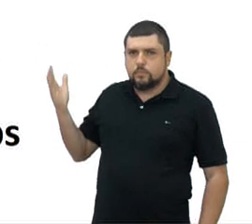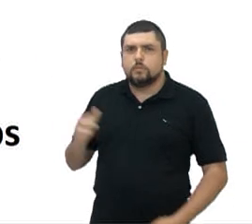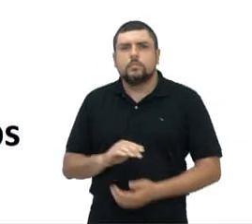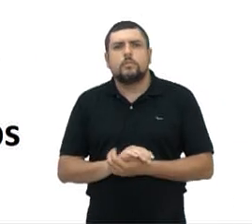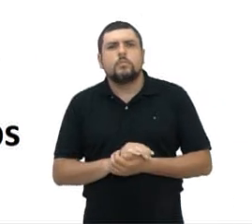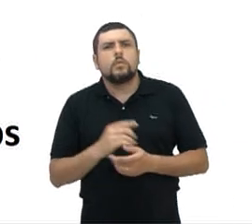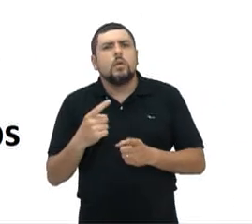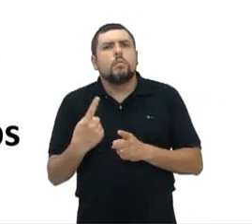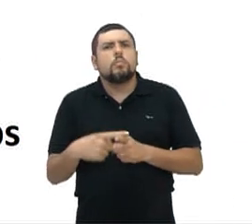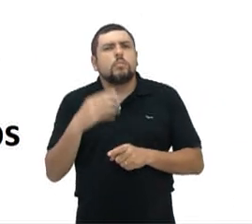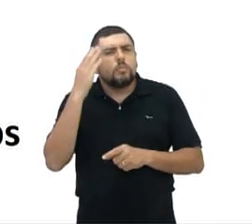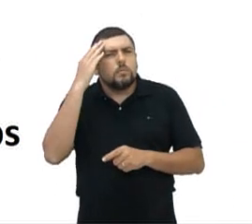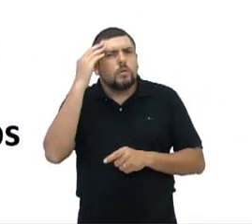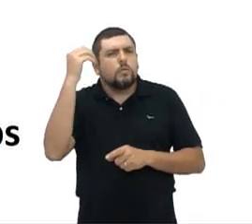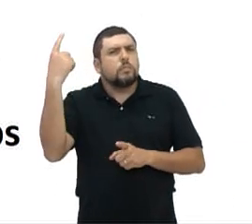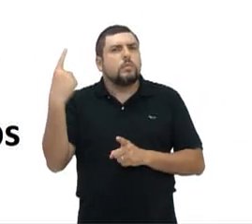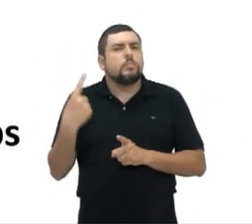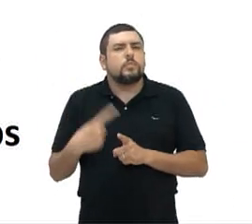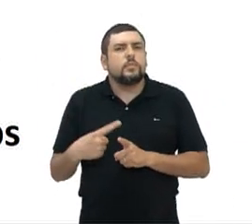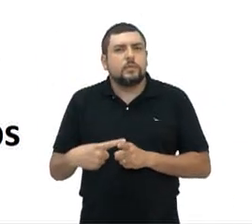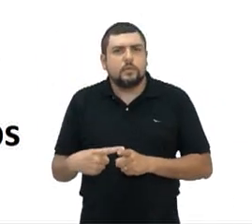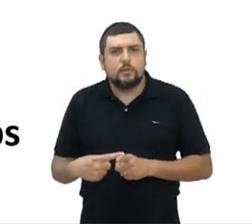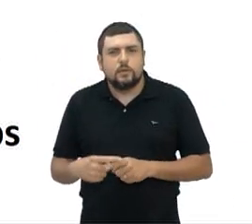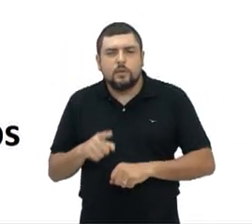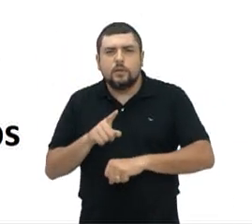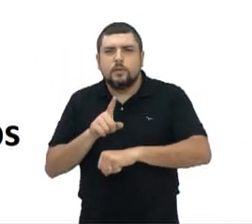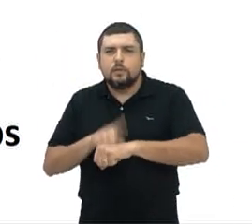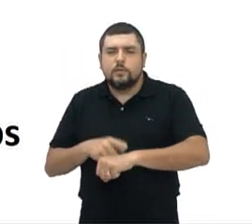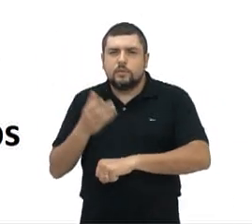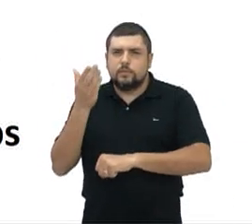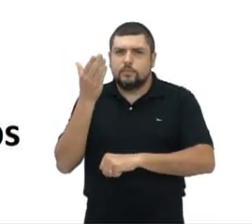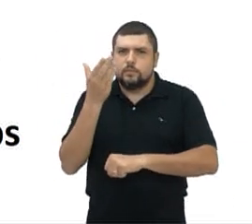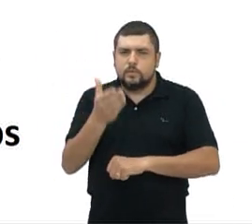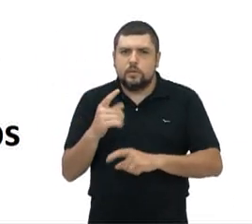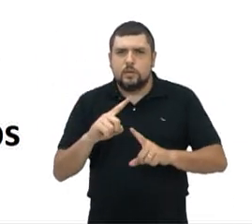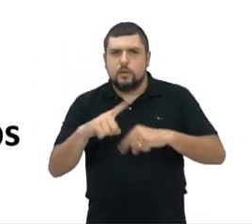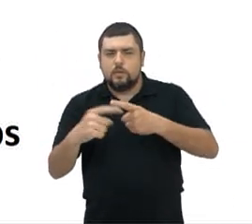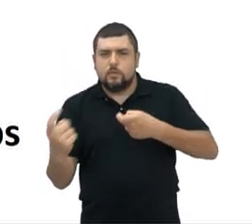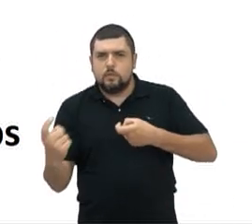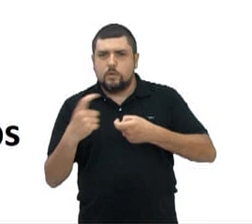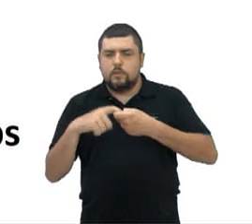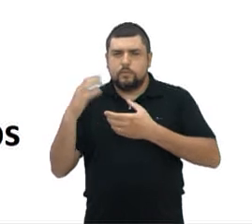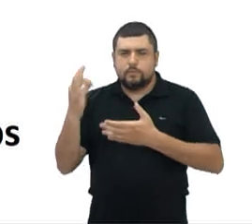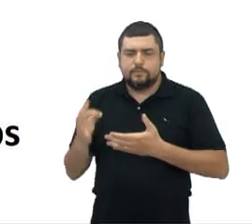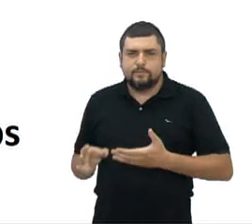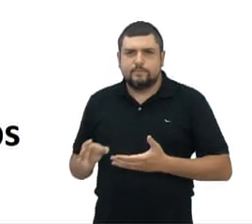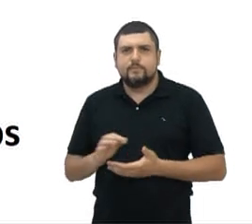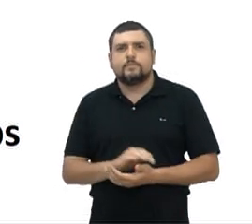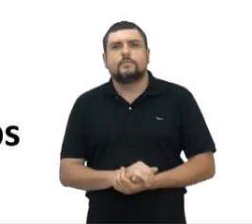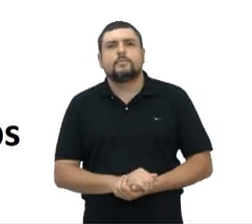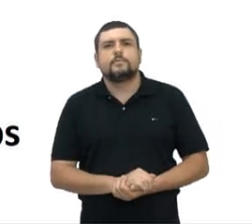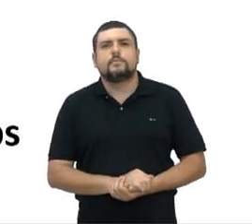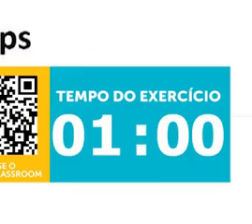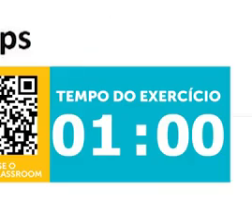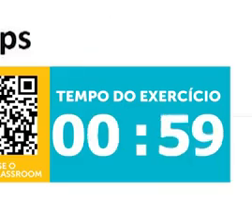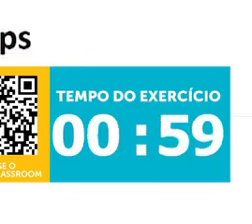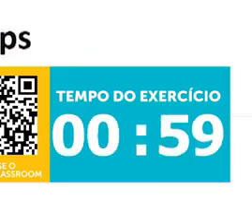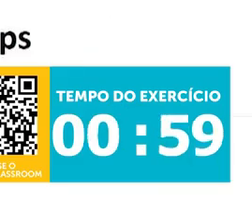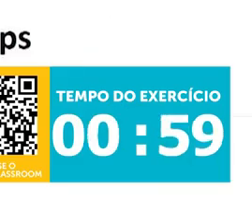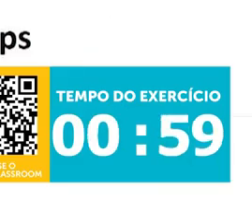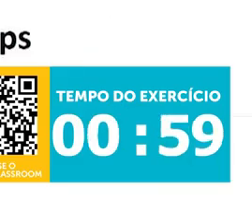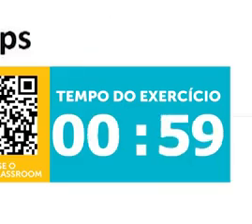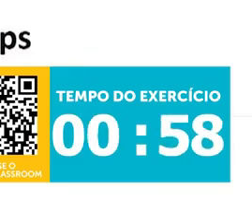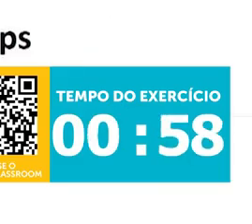quê? Eu vou dar uns minutinhos, tempinho para vocês responderem aí, e daqui a pouquinho nós voltamos, combinado?